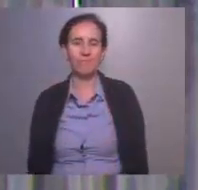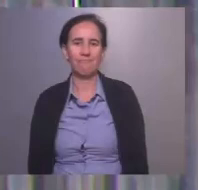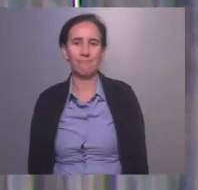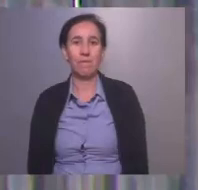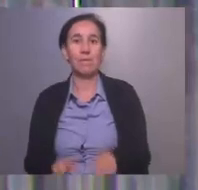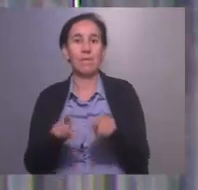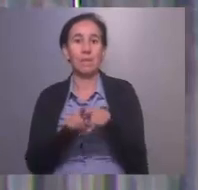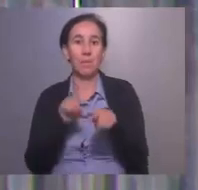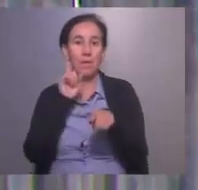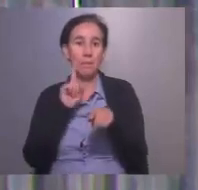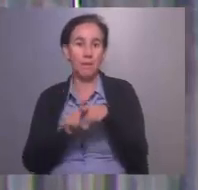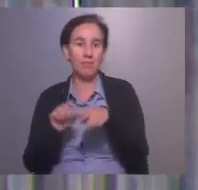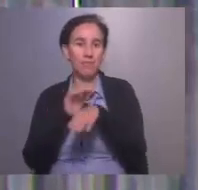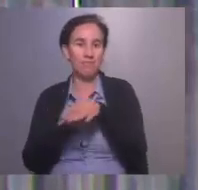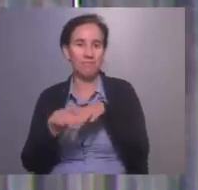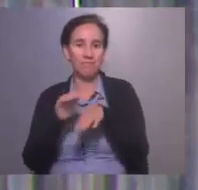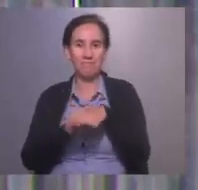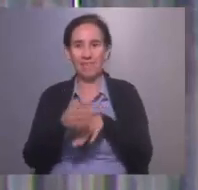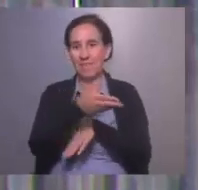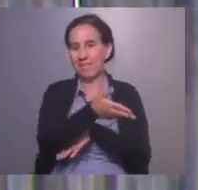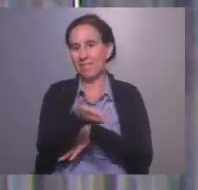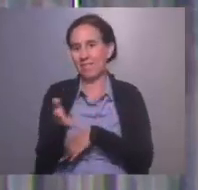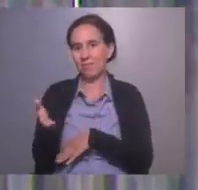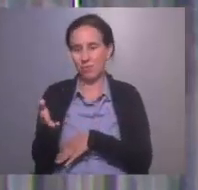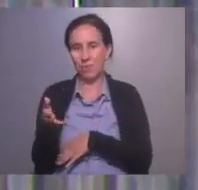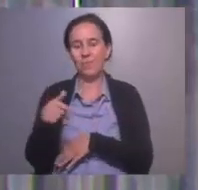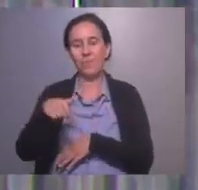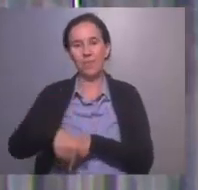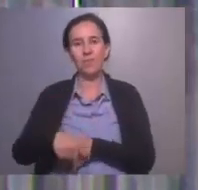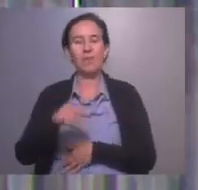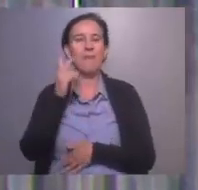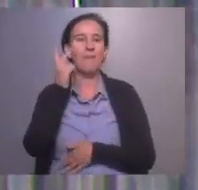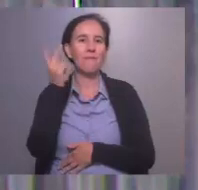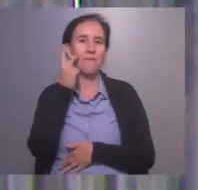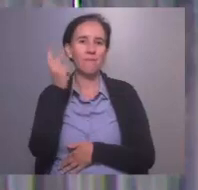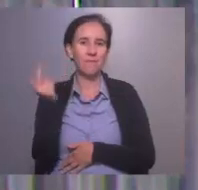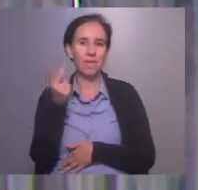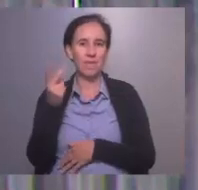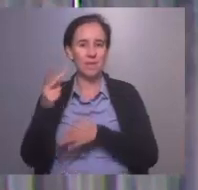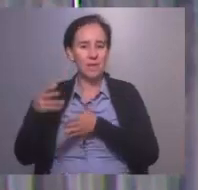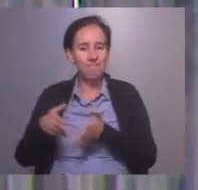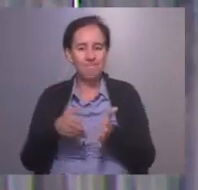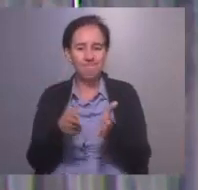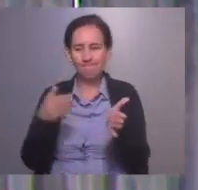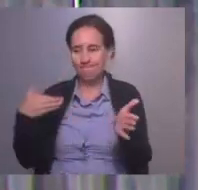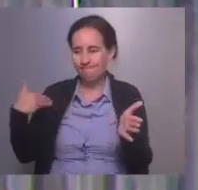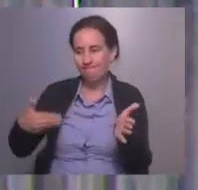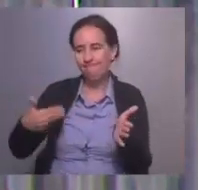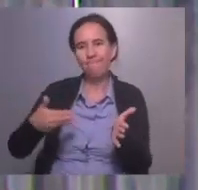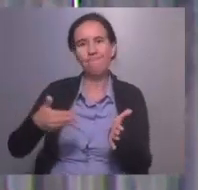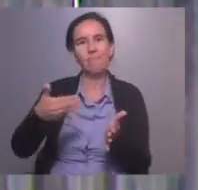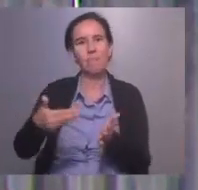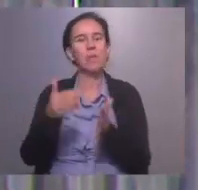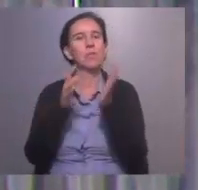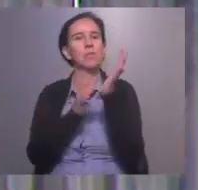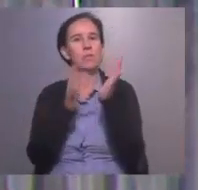Caríssimos irmãos e irmãs, ao longo da sua vida e ministério, Jesus nunca deixou